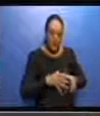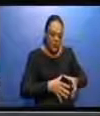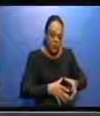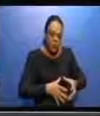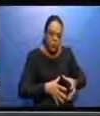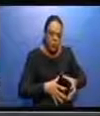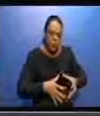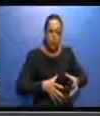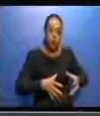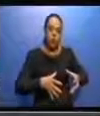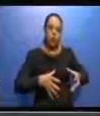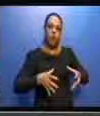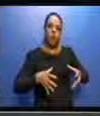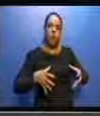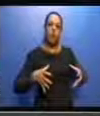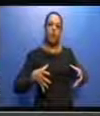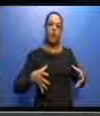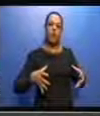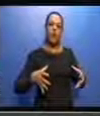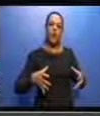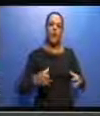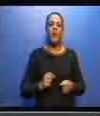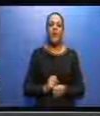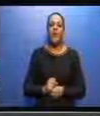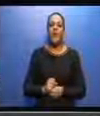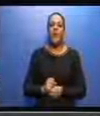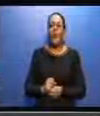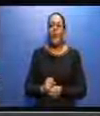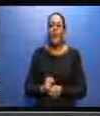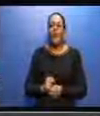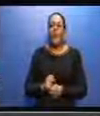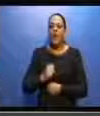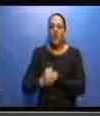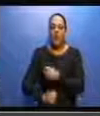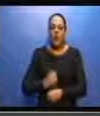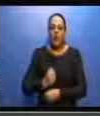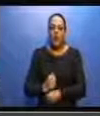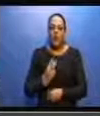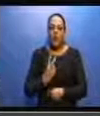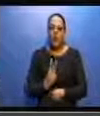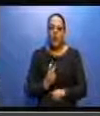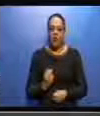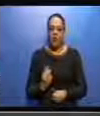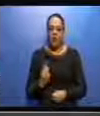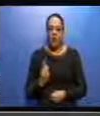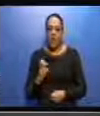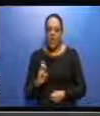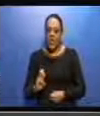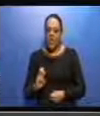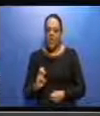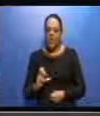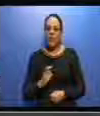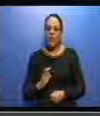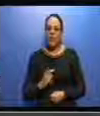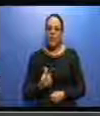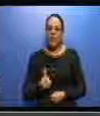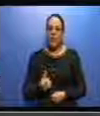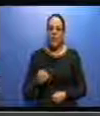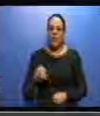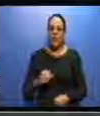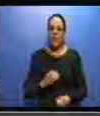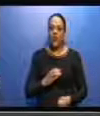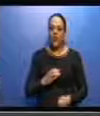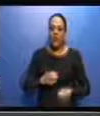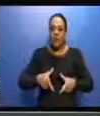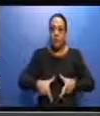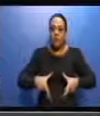em 2005 tínhamos aí sessenta e nove regiões metropolitanas né lembrando que esse número já foi ampliado a